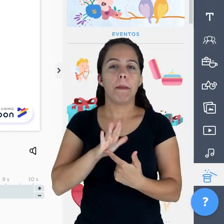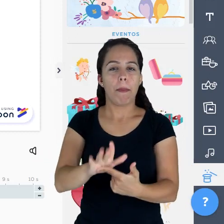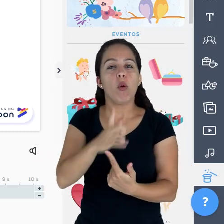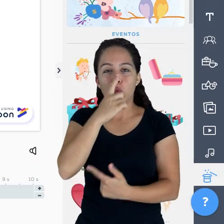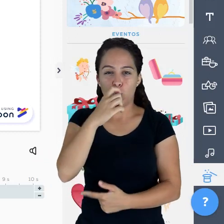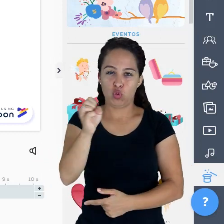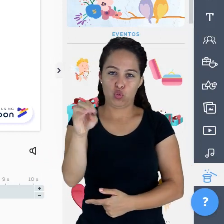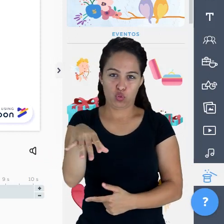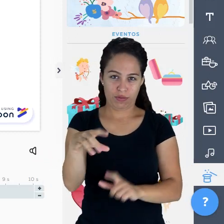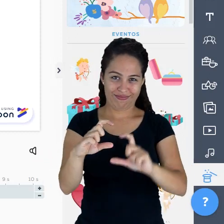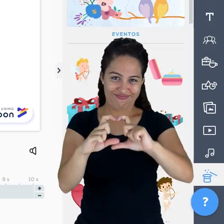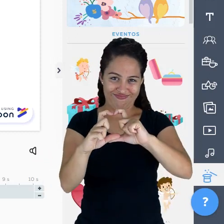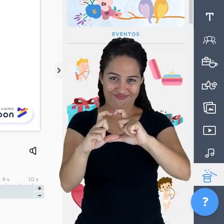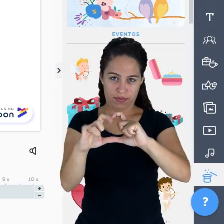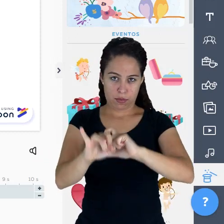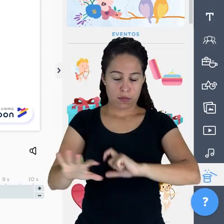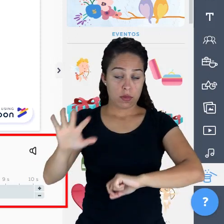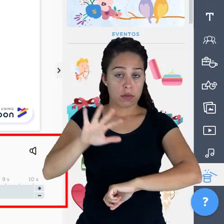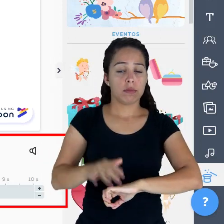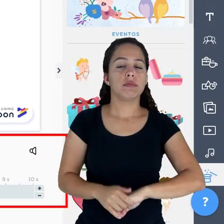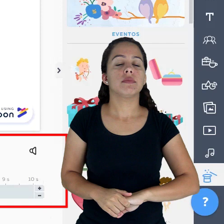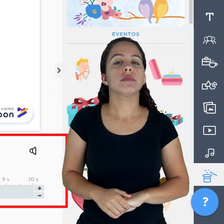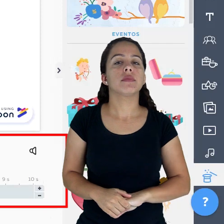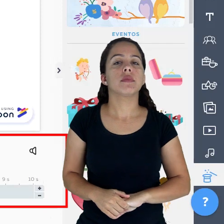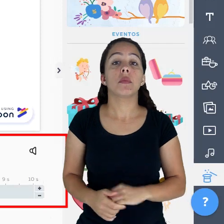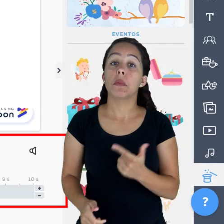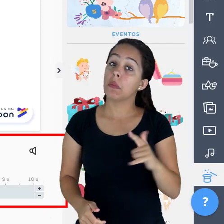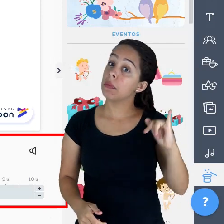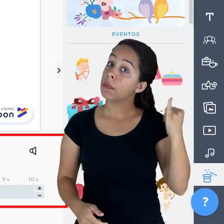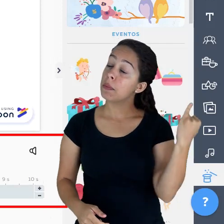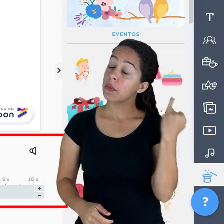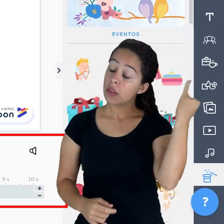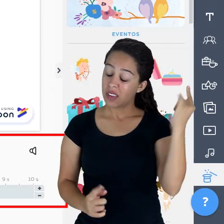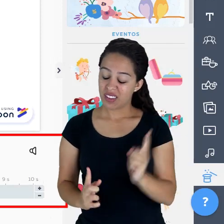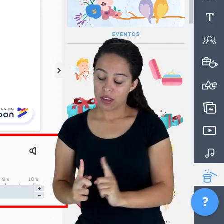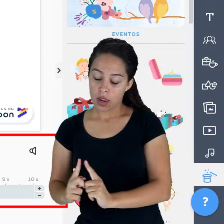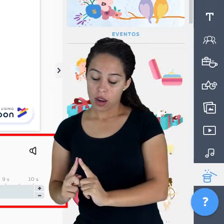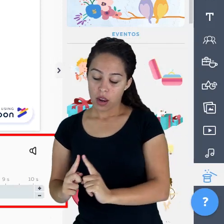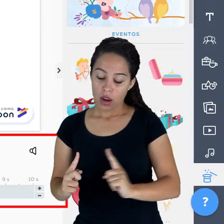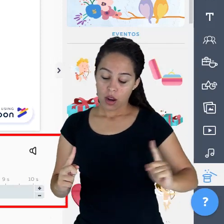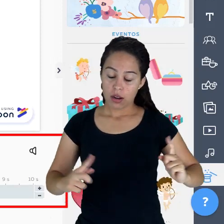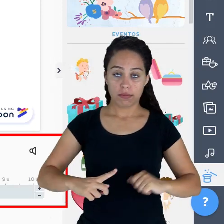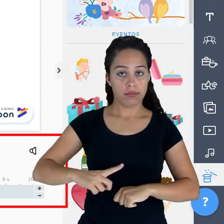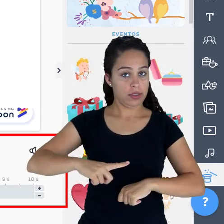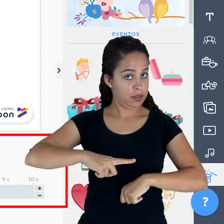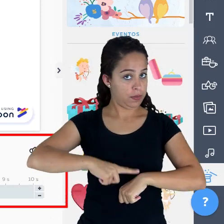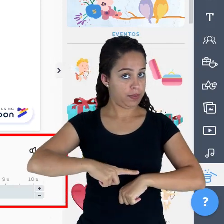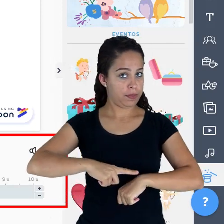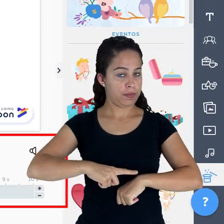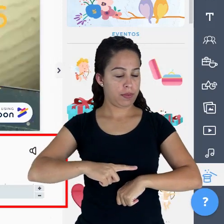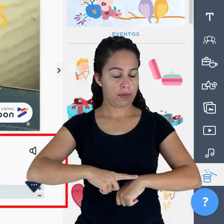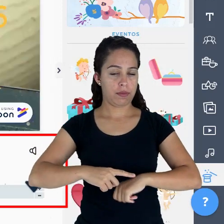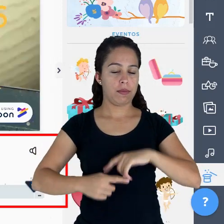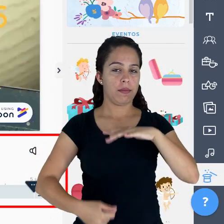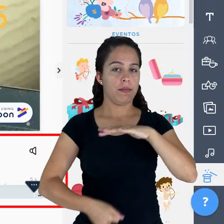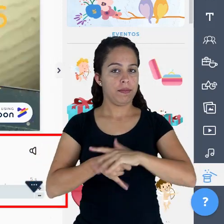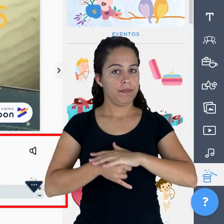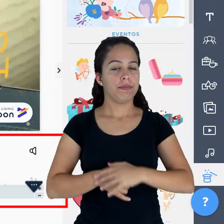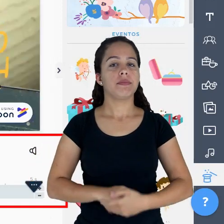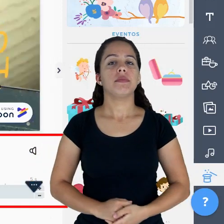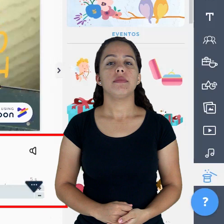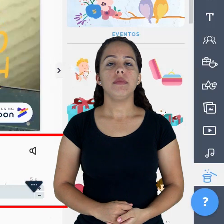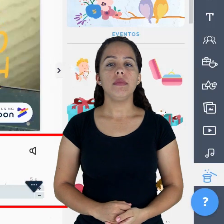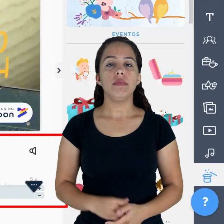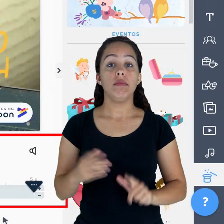do lixo outro aspecto importante a time fly me aqui embaixo cada